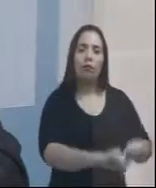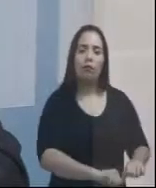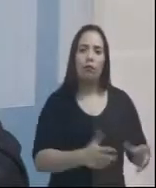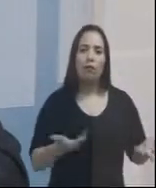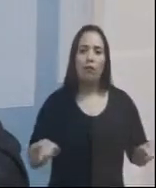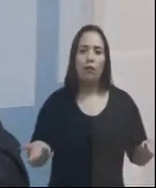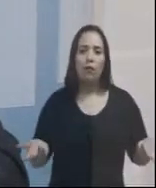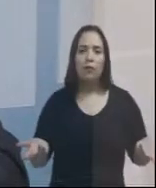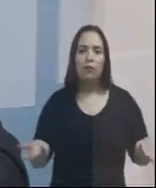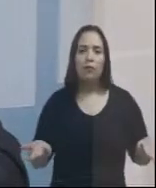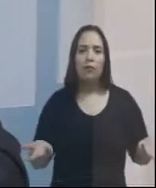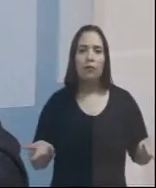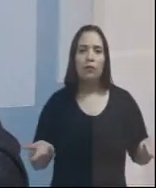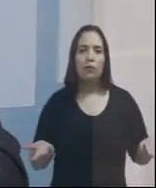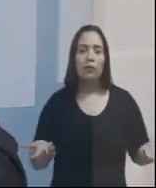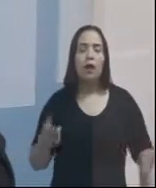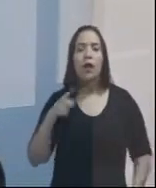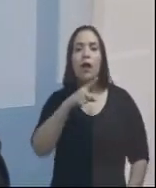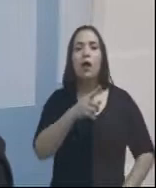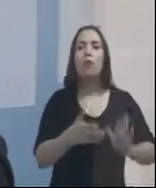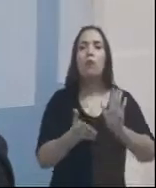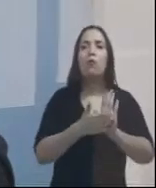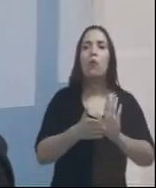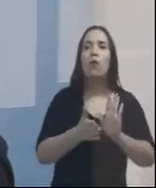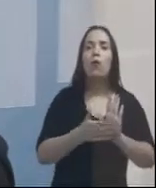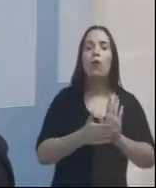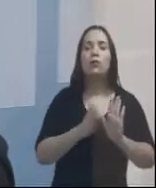apresenta nenhum tipo de solução.